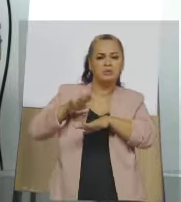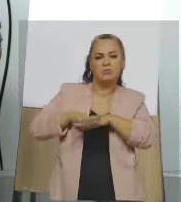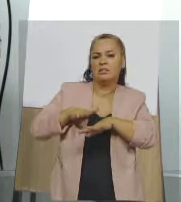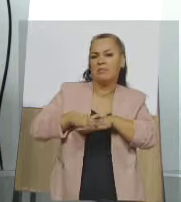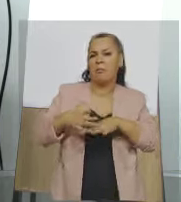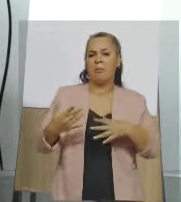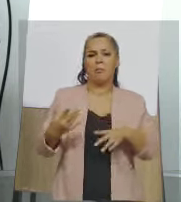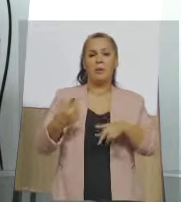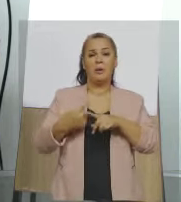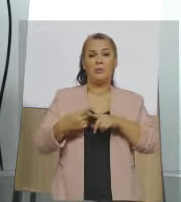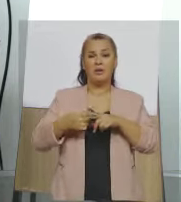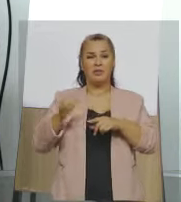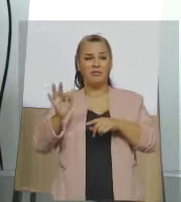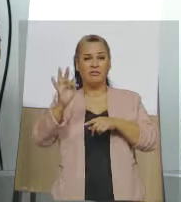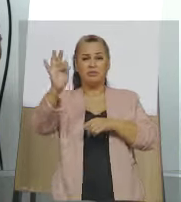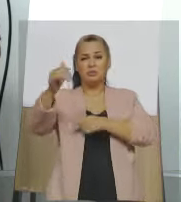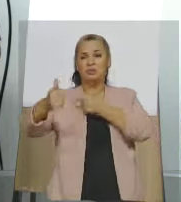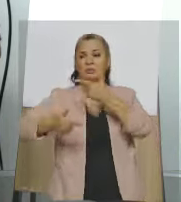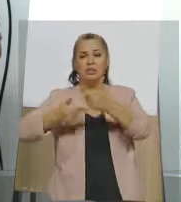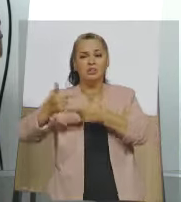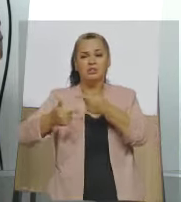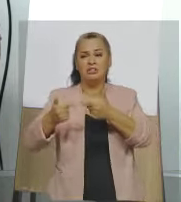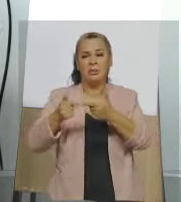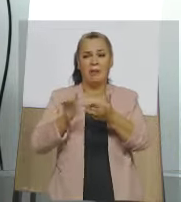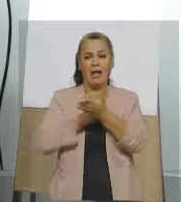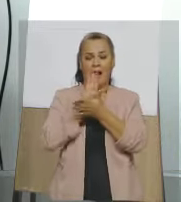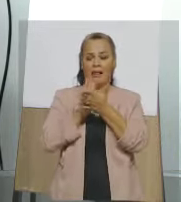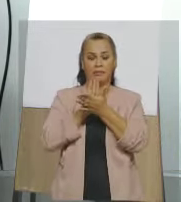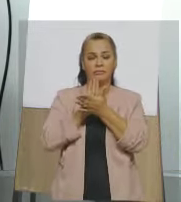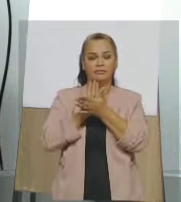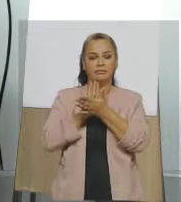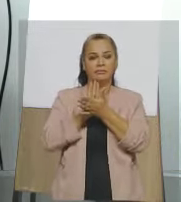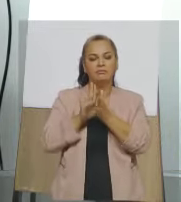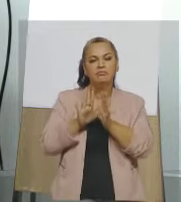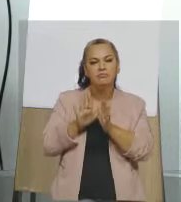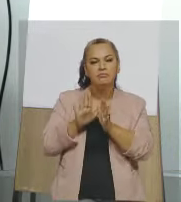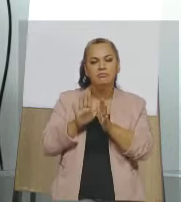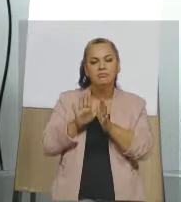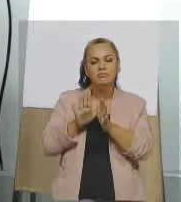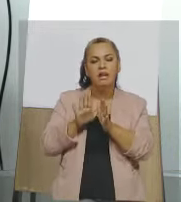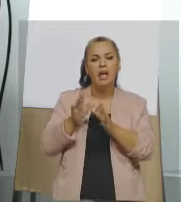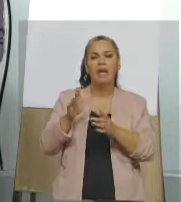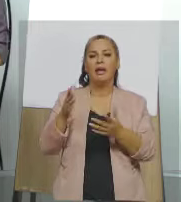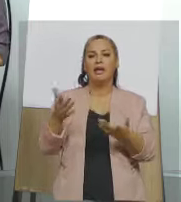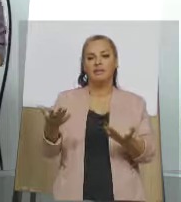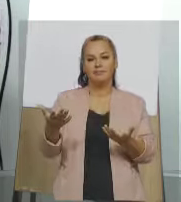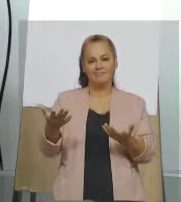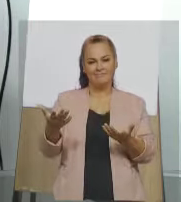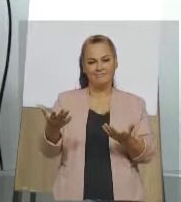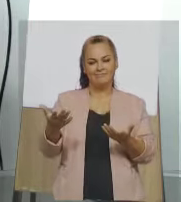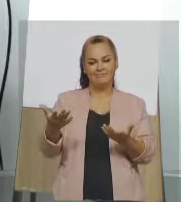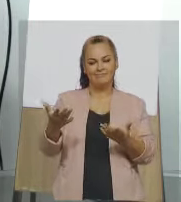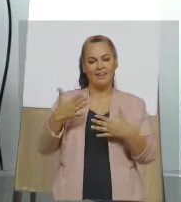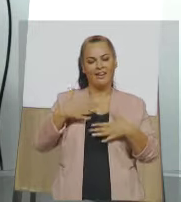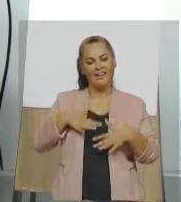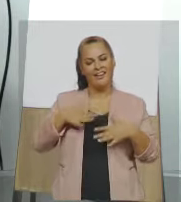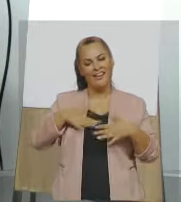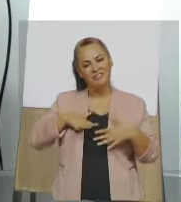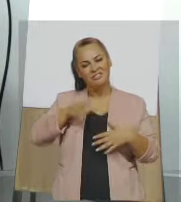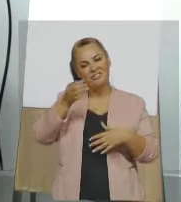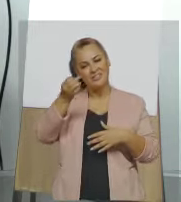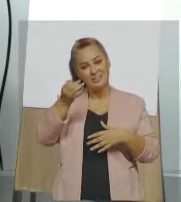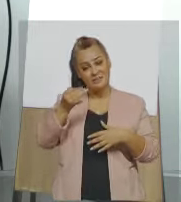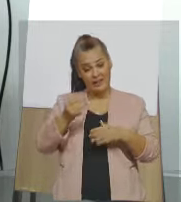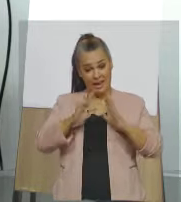que é o nome que tem dentro das células? Gente, a questão é justamente por aí. A escola, ela é plural e ela